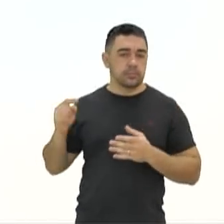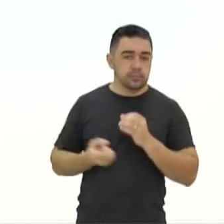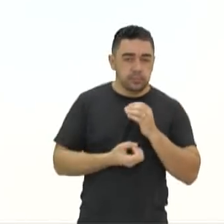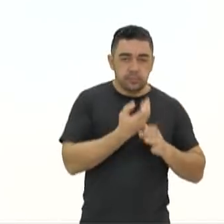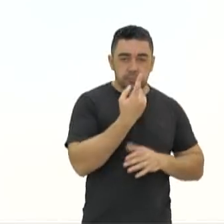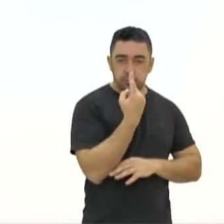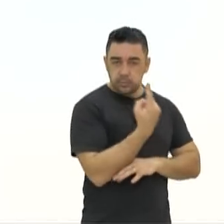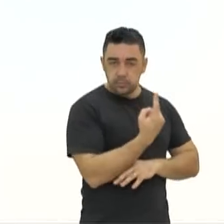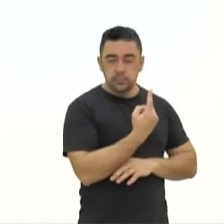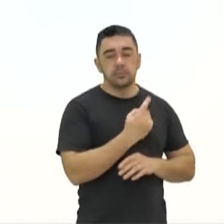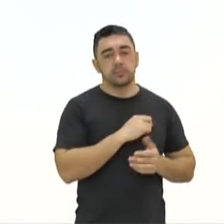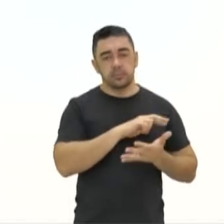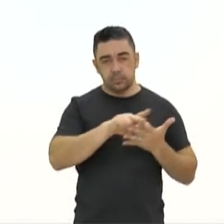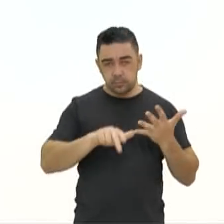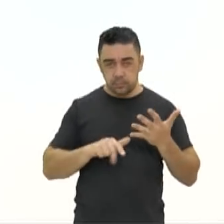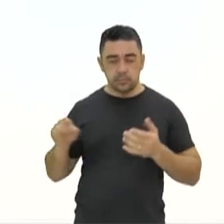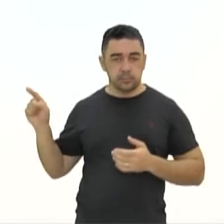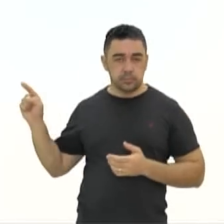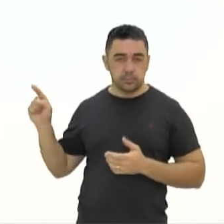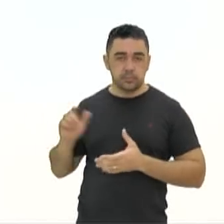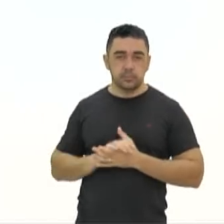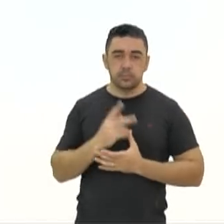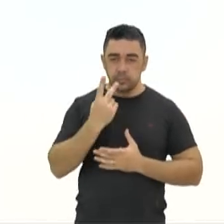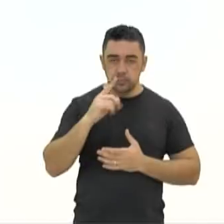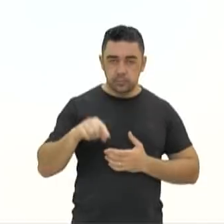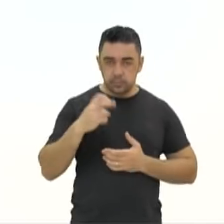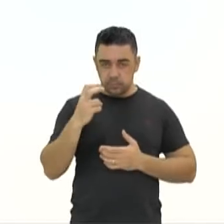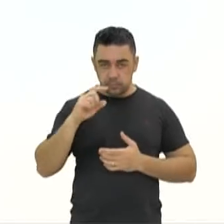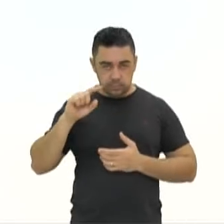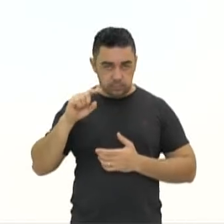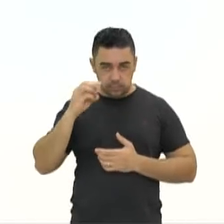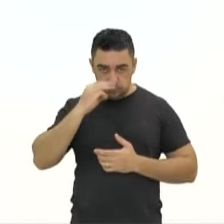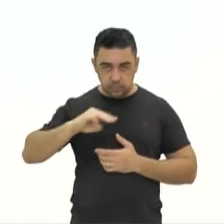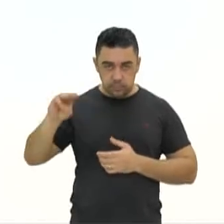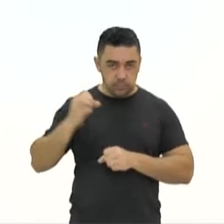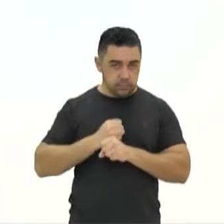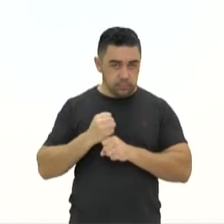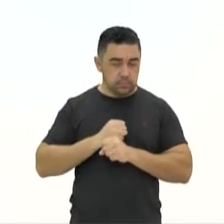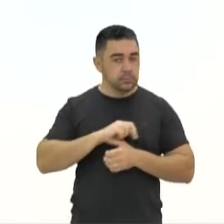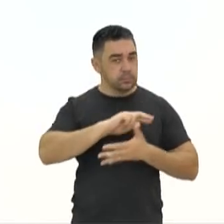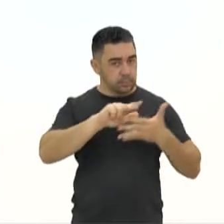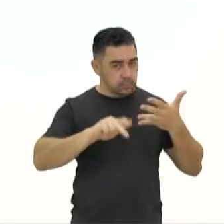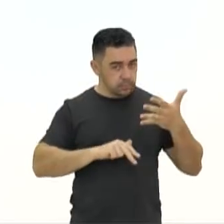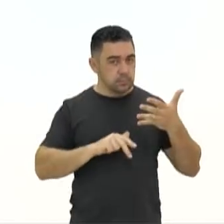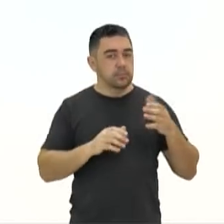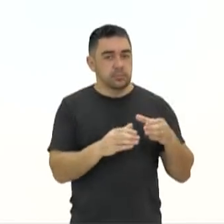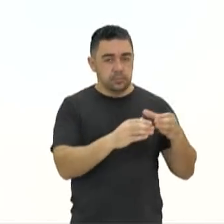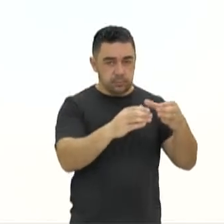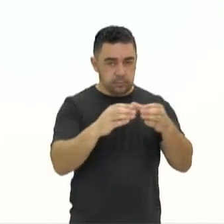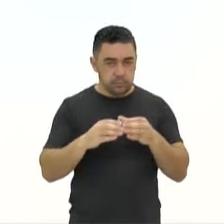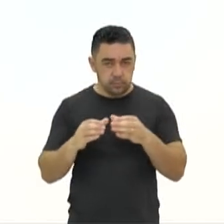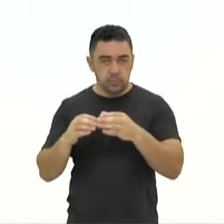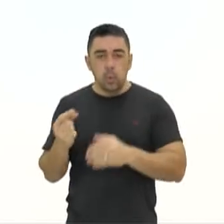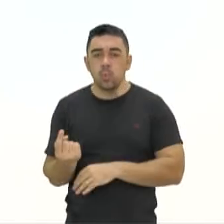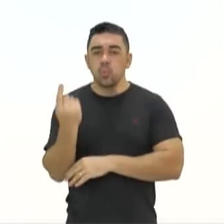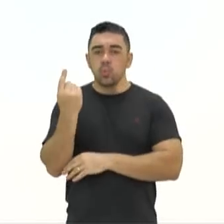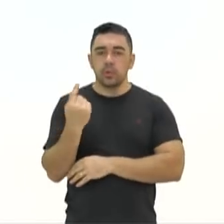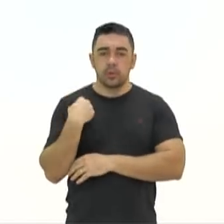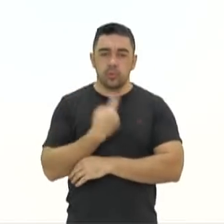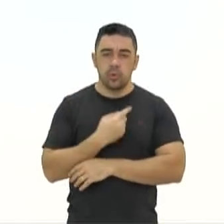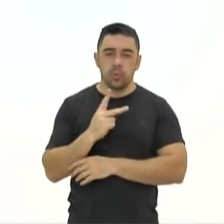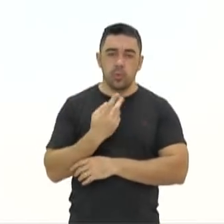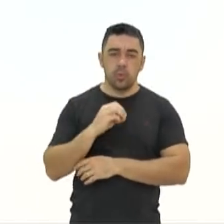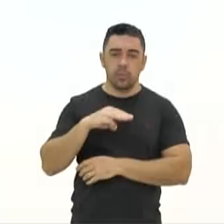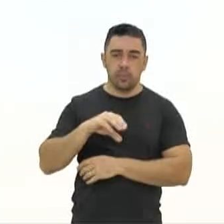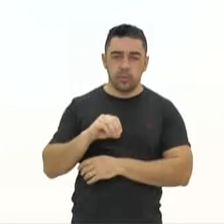tá? Então, o gênero Homo surgiu há 2,5 bilhões de anos, como a gente já tinha falado, são várias espécies, a única sobrevivente é a nossa do Homo sapiens,